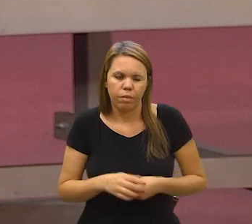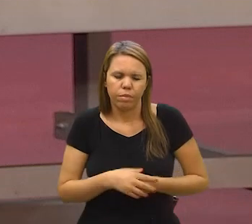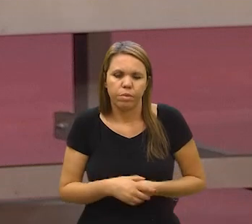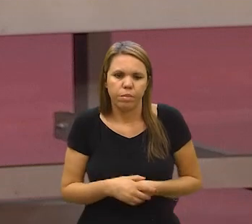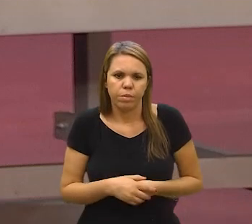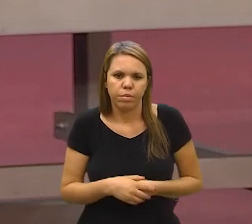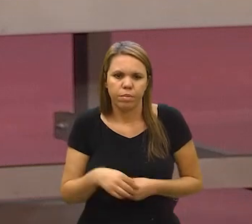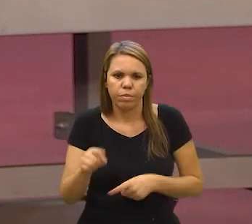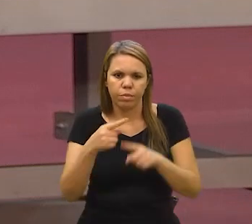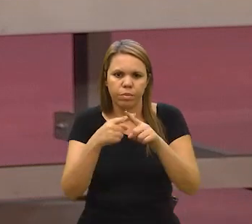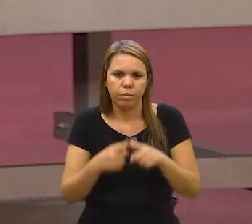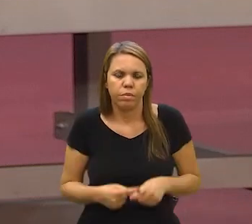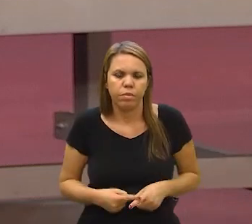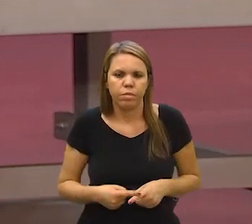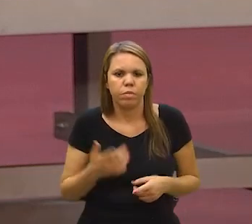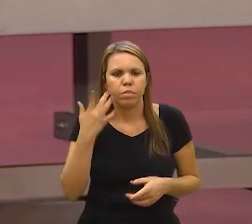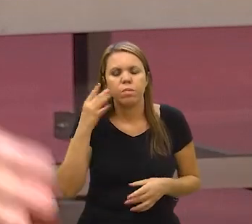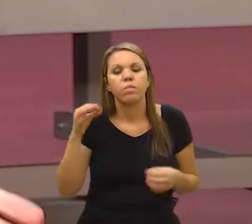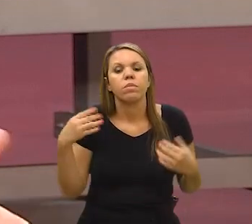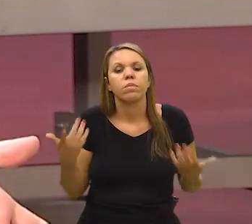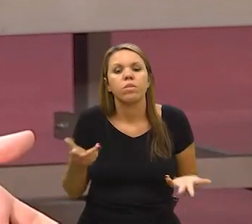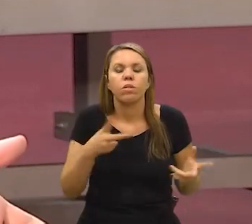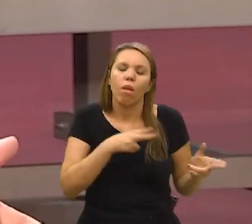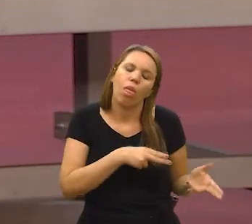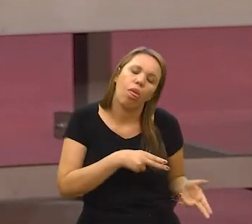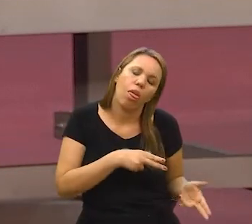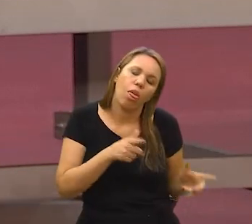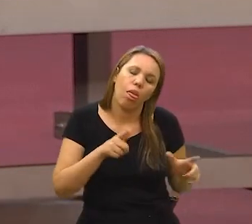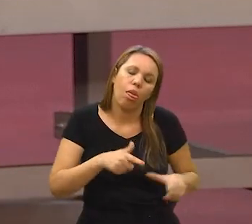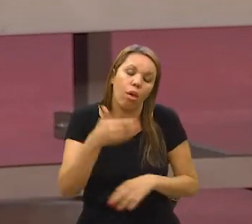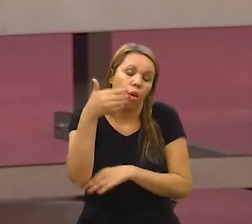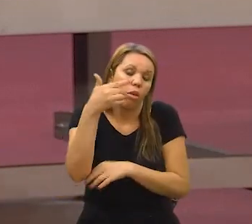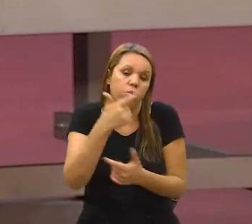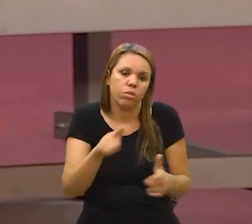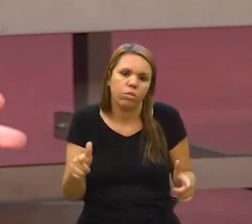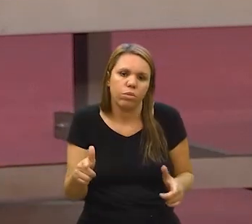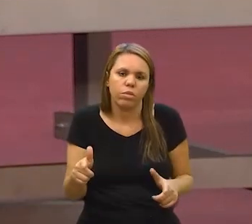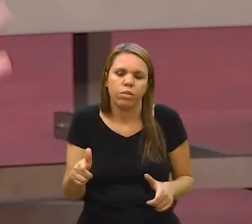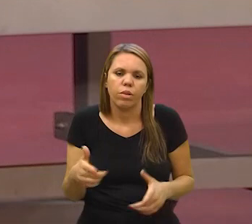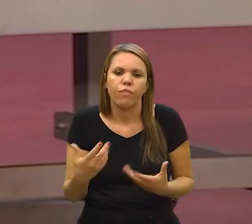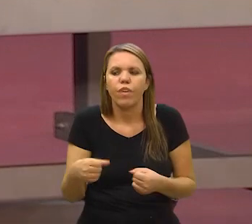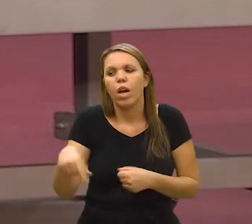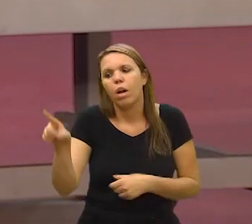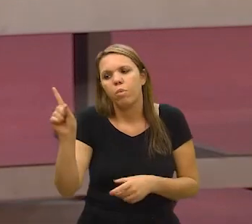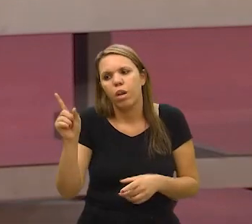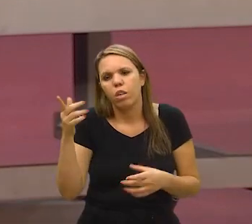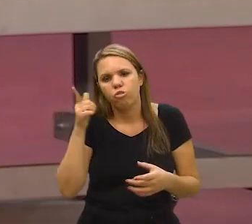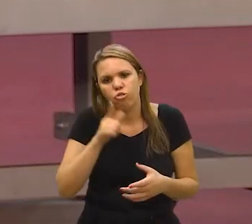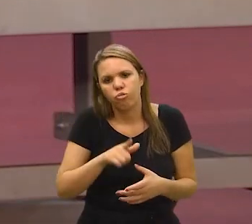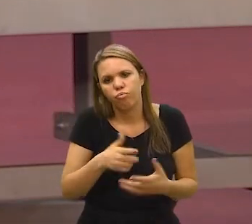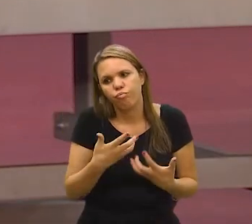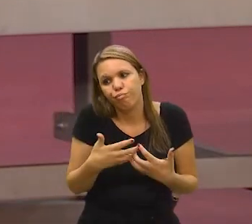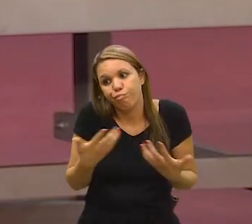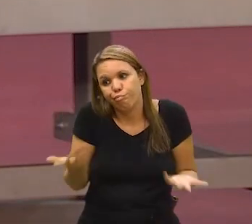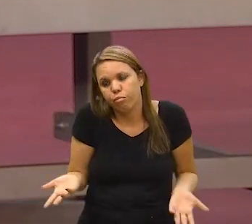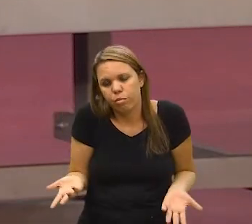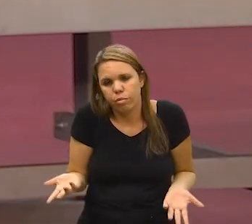ir para campeonato. A gente já foi para um campeonato não sabendo ao certo onde que a gente ia dormir, sem hotel, fechado. Vamos lá, a gente dá um jeito.